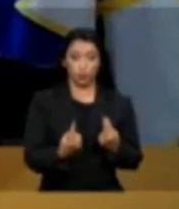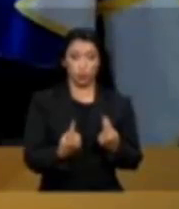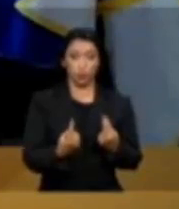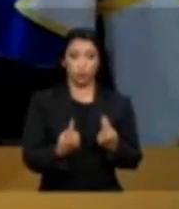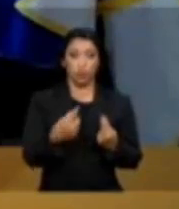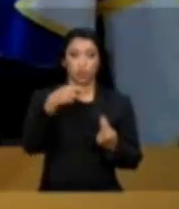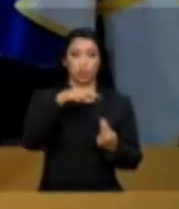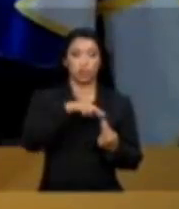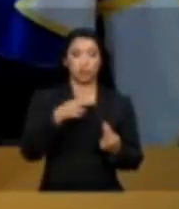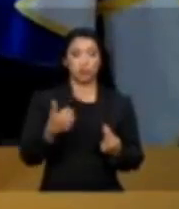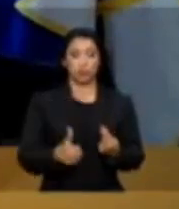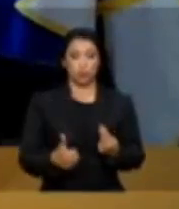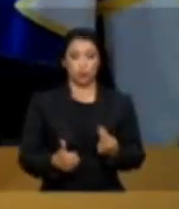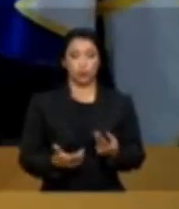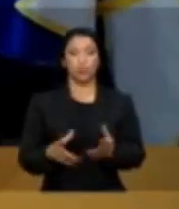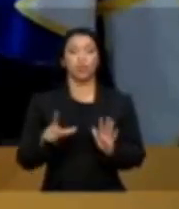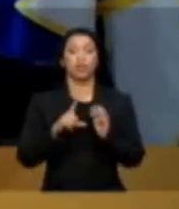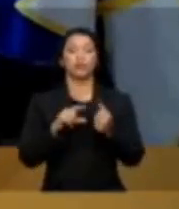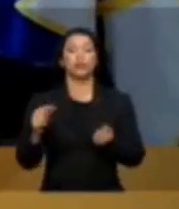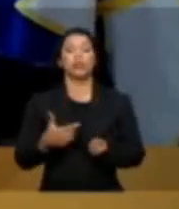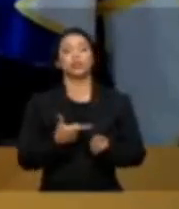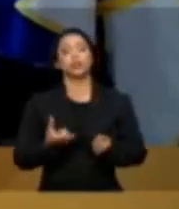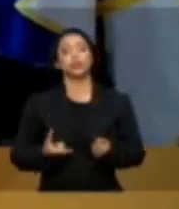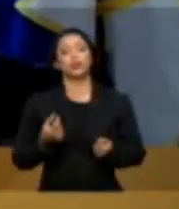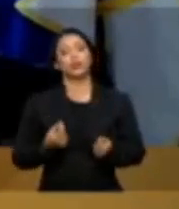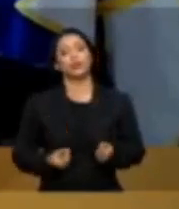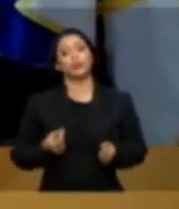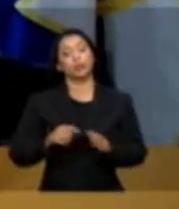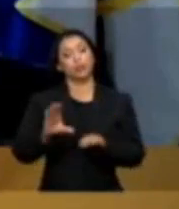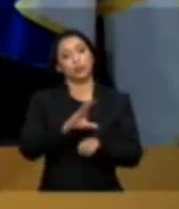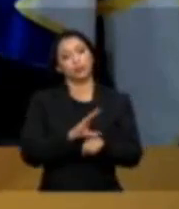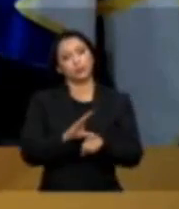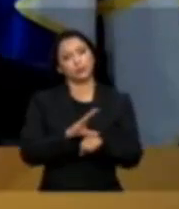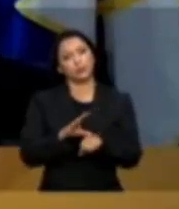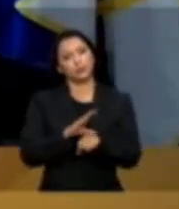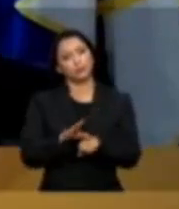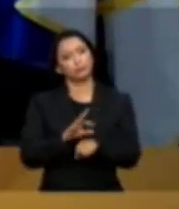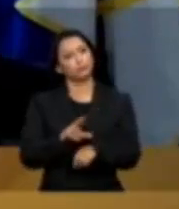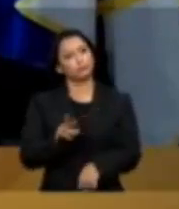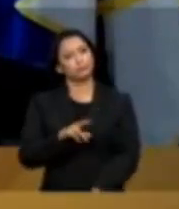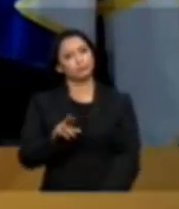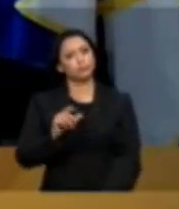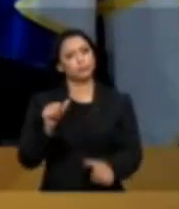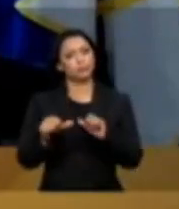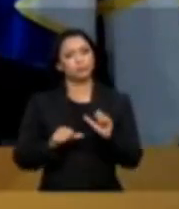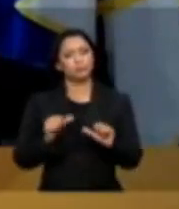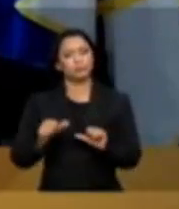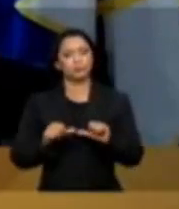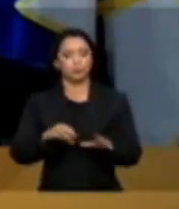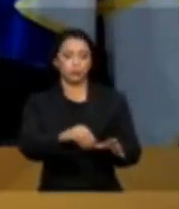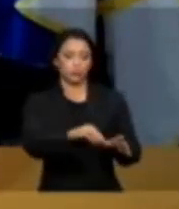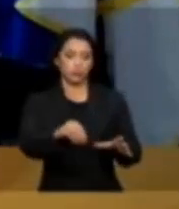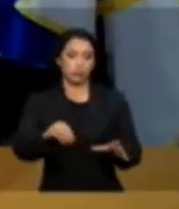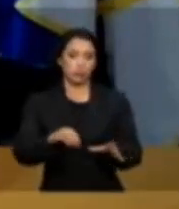e 11 do artigo 20 da Constituição Federal não alcançam terras